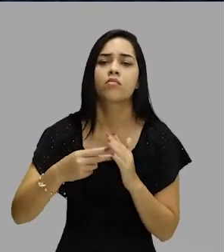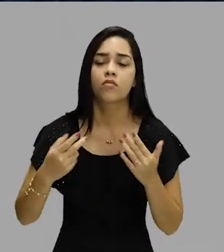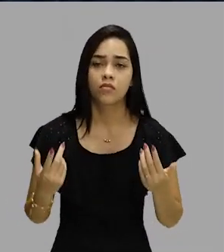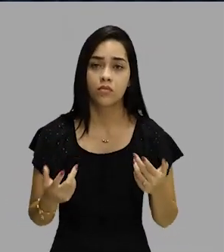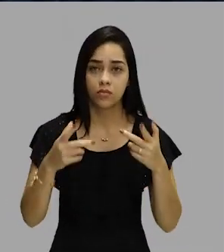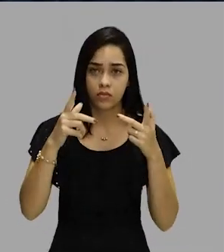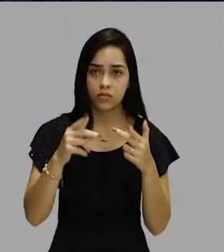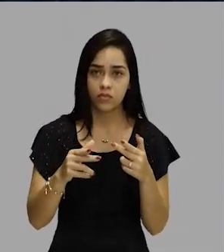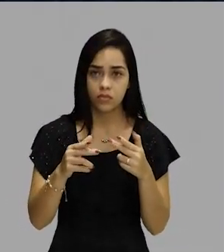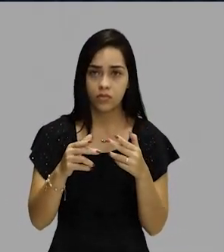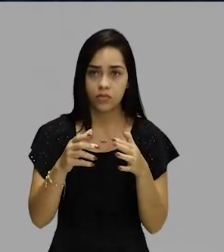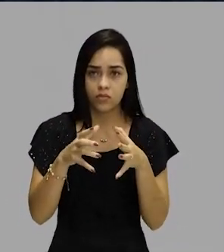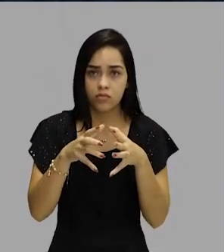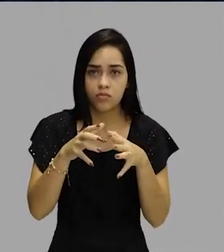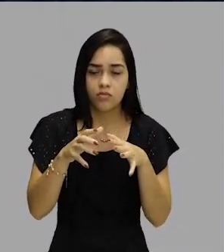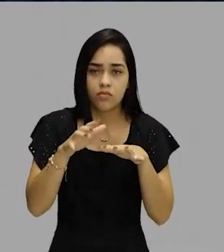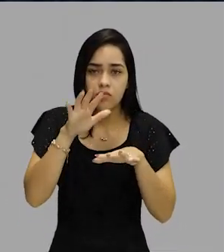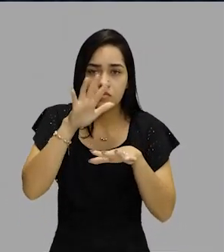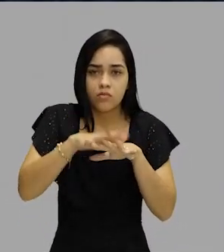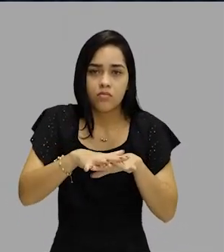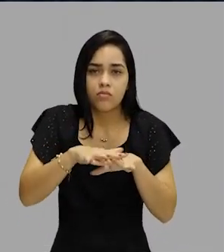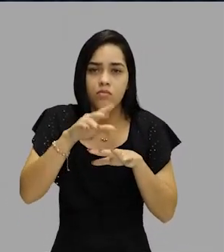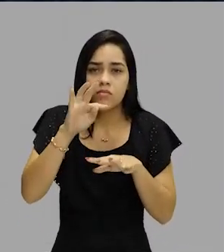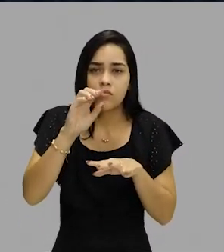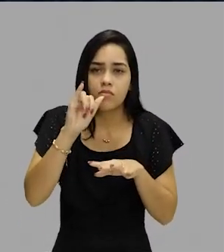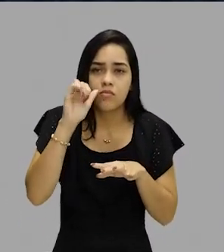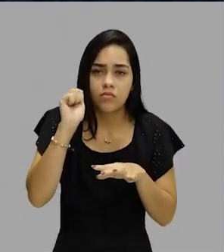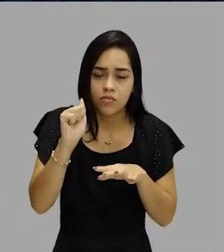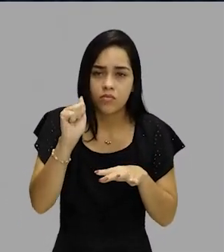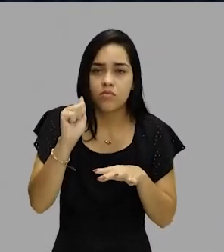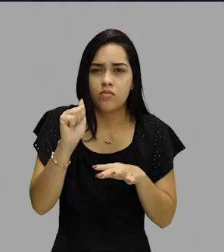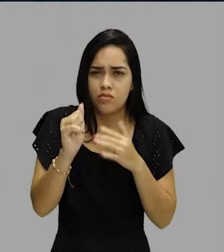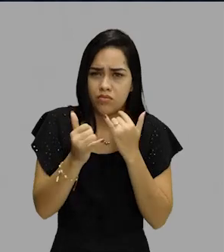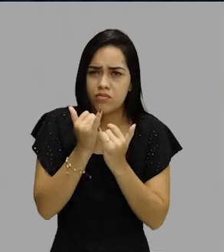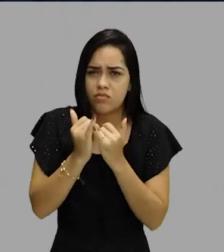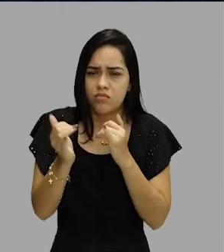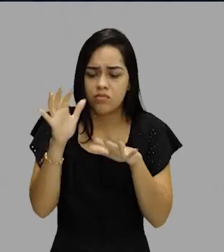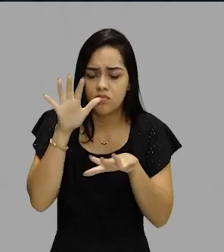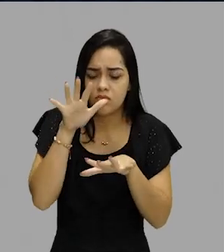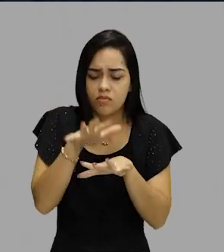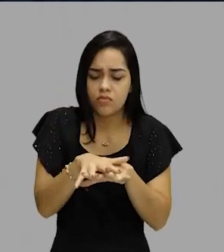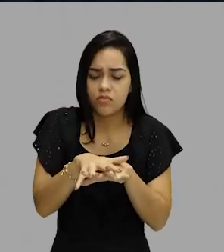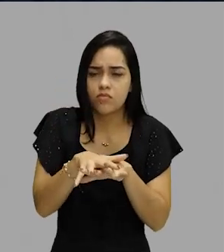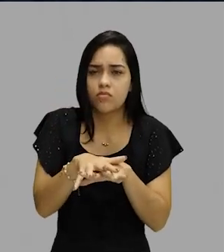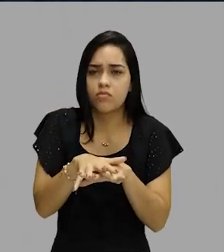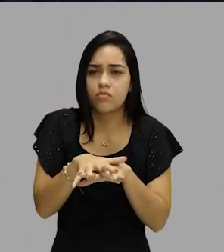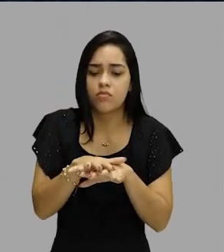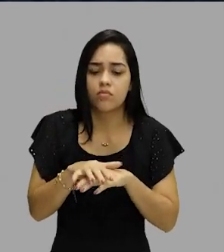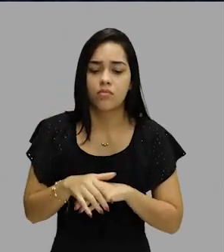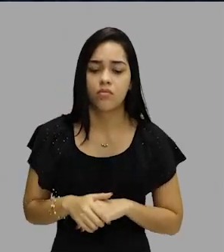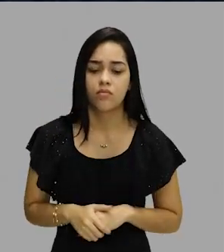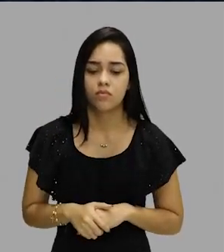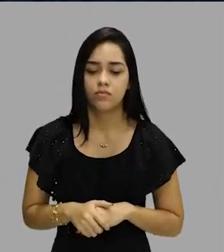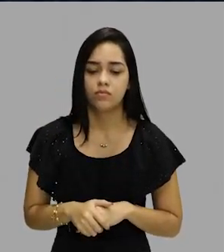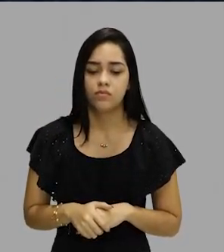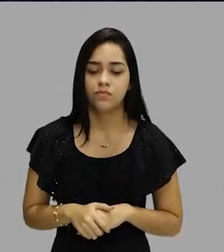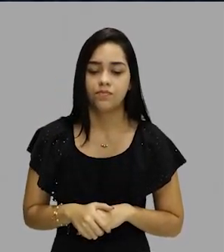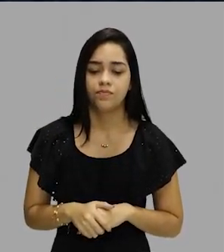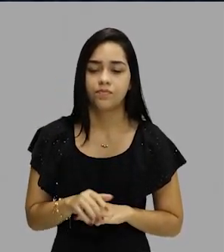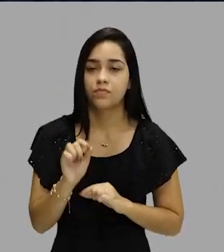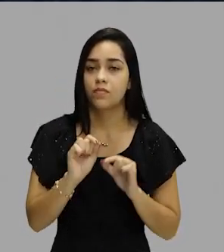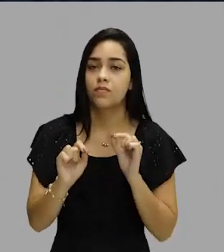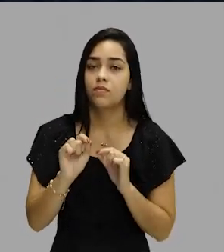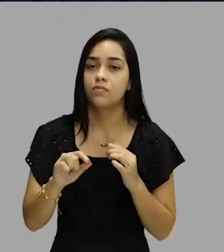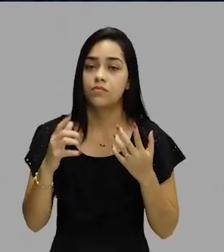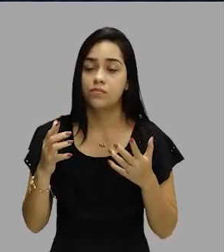Fibrina é como se fosse uma teia de aranha lá na corrente sanguínea. Uma teia que vai se formar em torno do ferimento. Essa